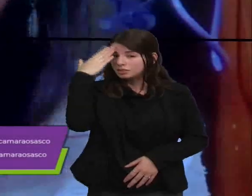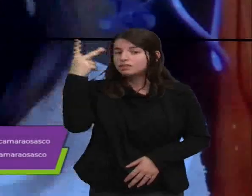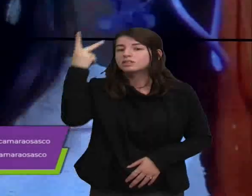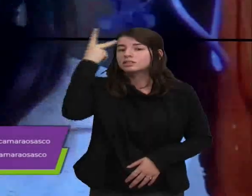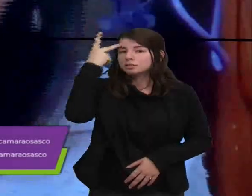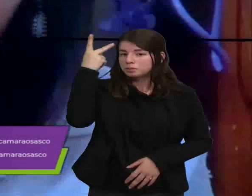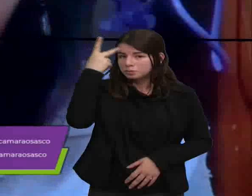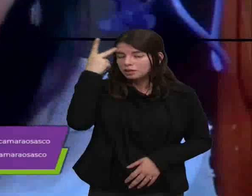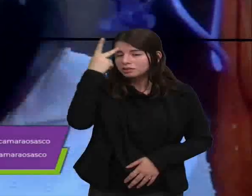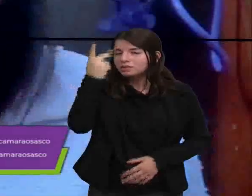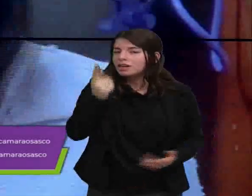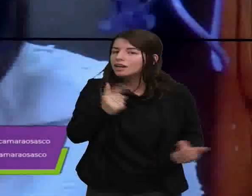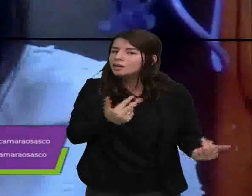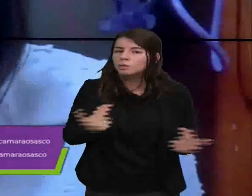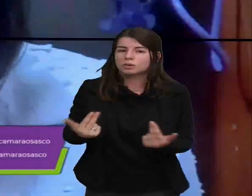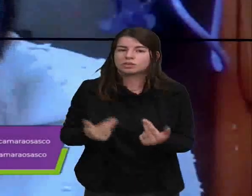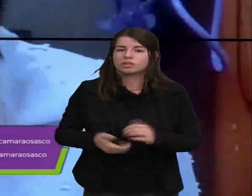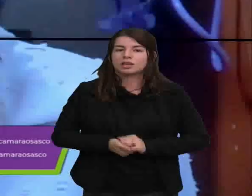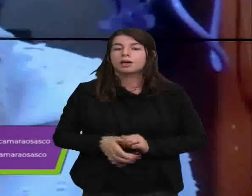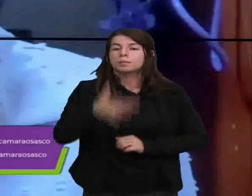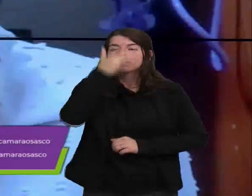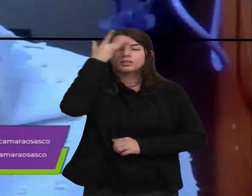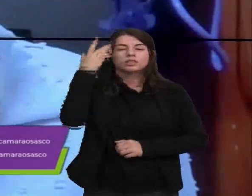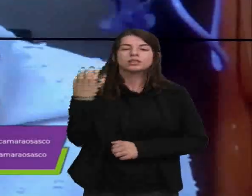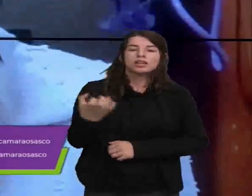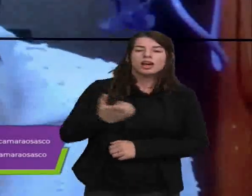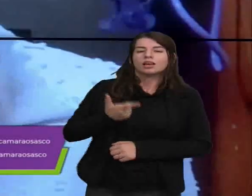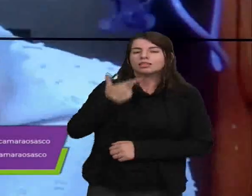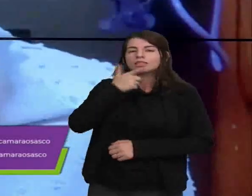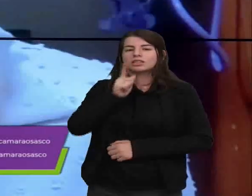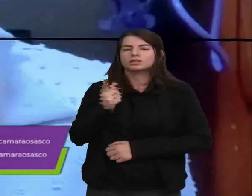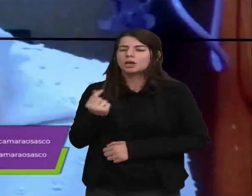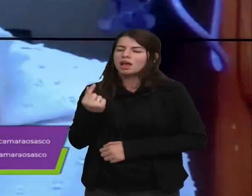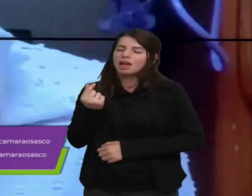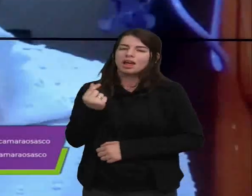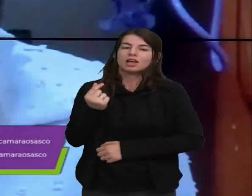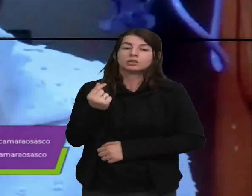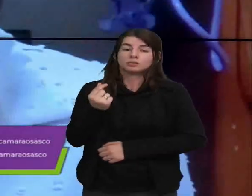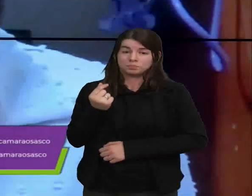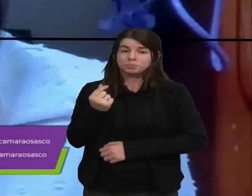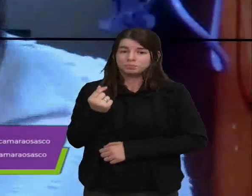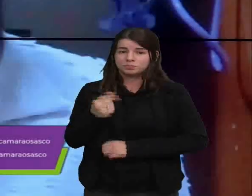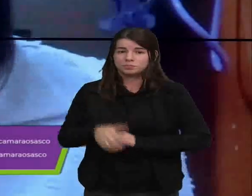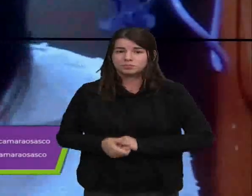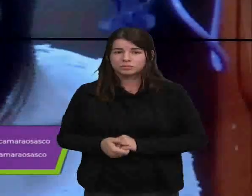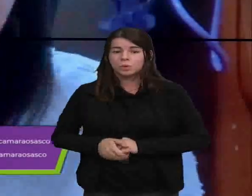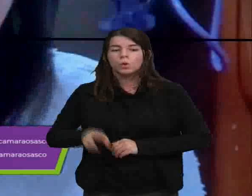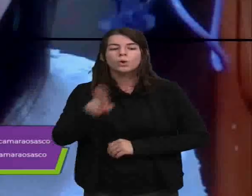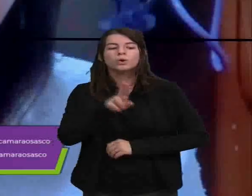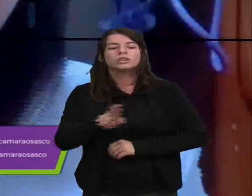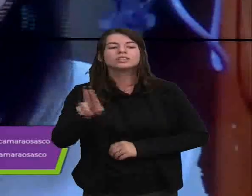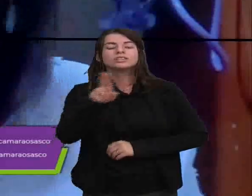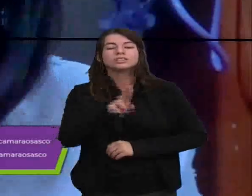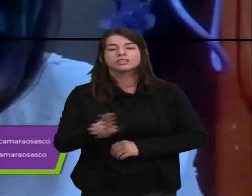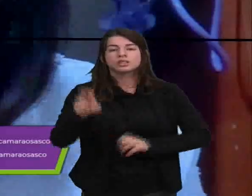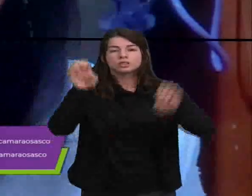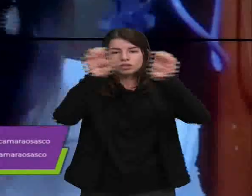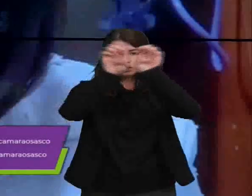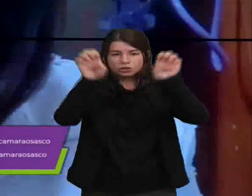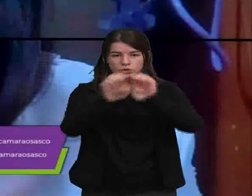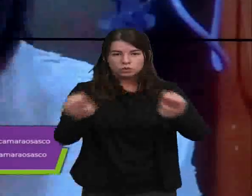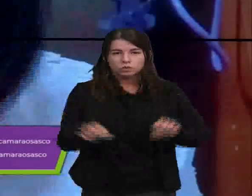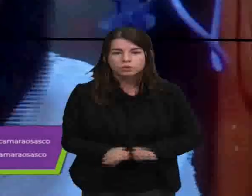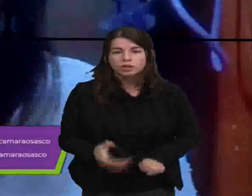por trás disso é gente querendo ganhar muito dinheiro sobre a inteligência e a estrutura